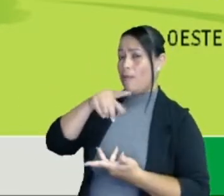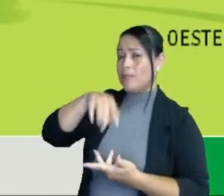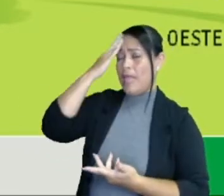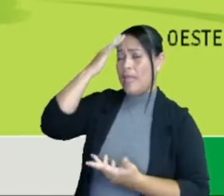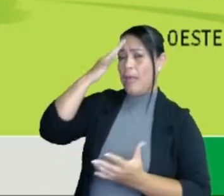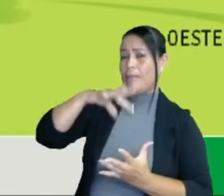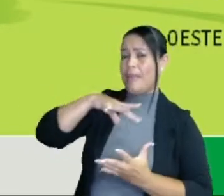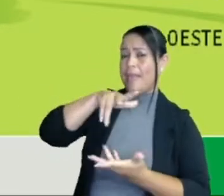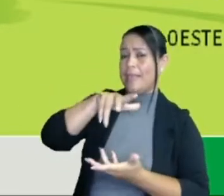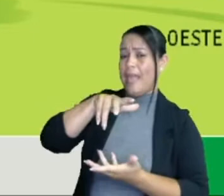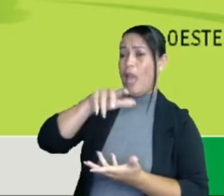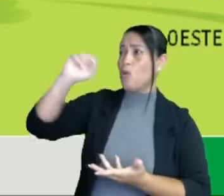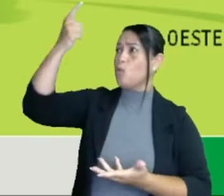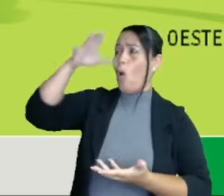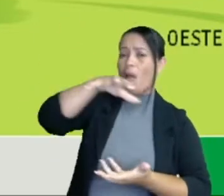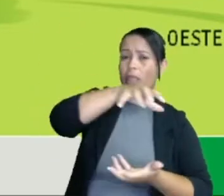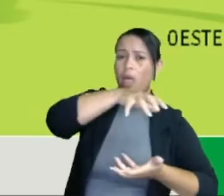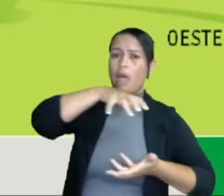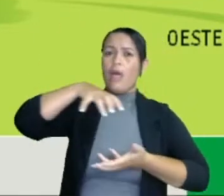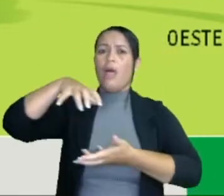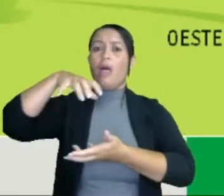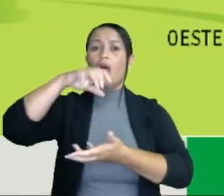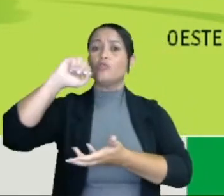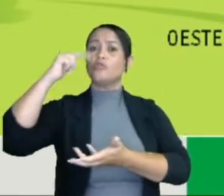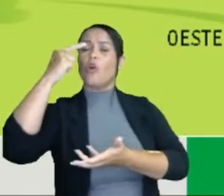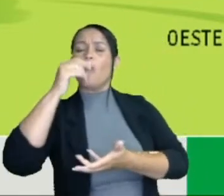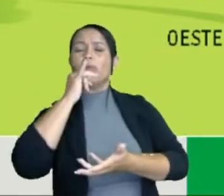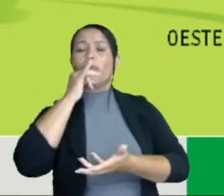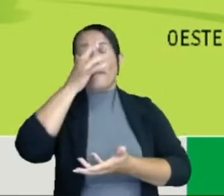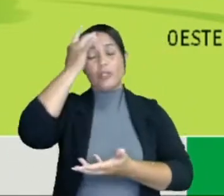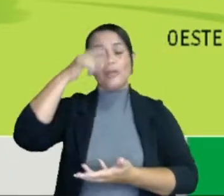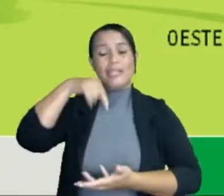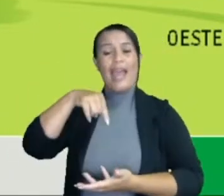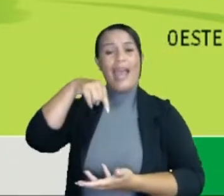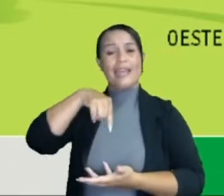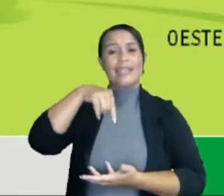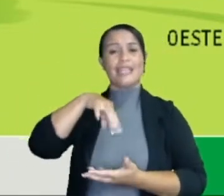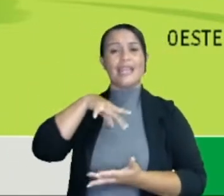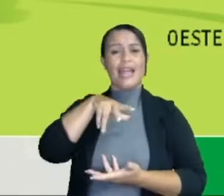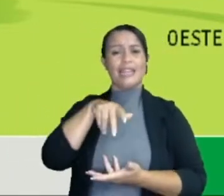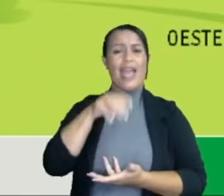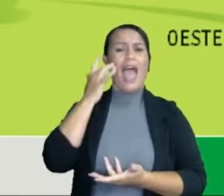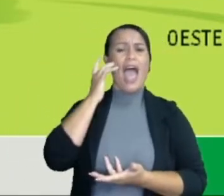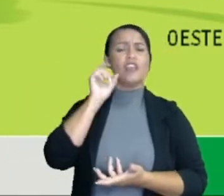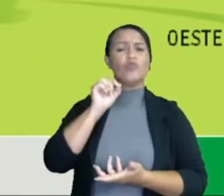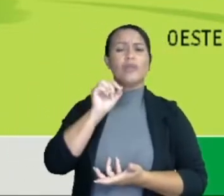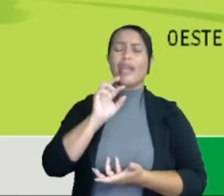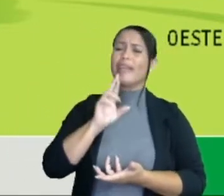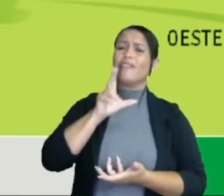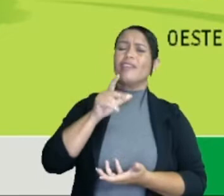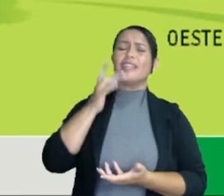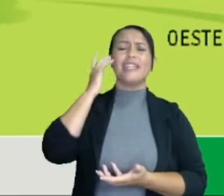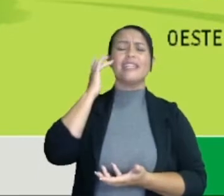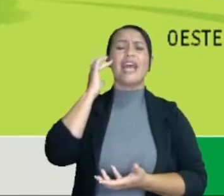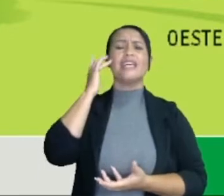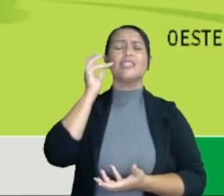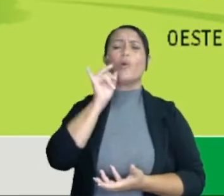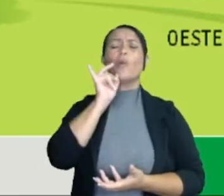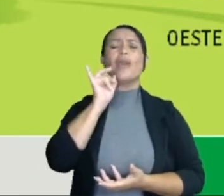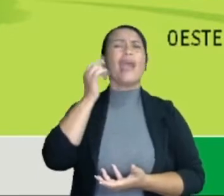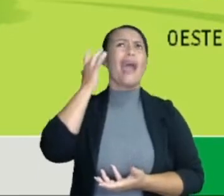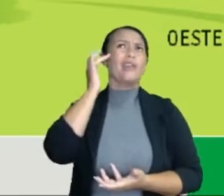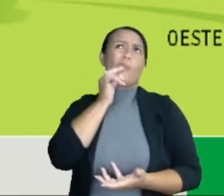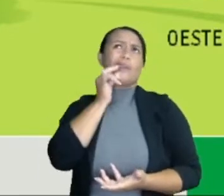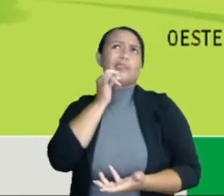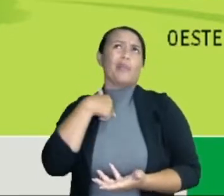gira em torno do Sol, mas quando a gente está na Terra e, logicamente, o nosso ponto de visão é distinto, é diferente, então a gente vai achar,